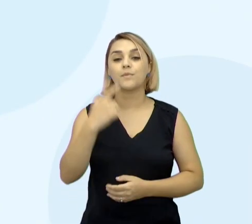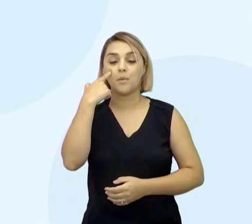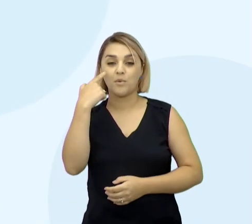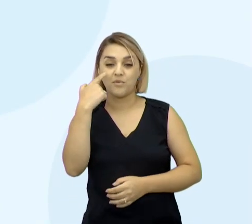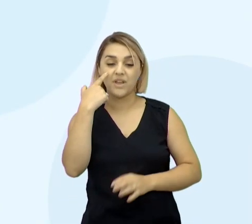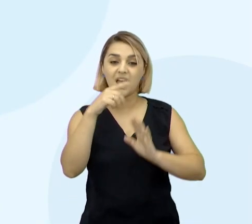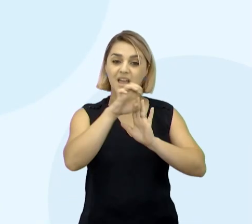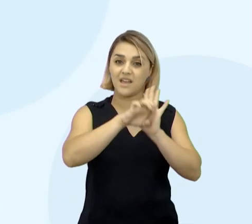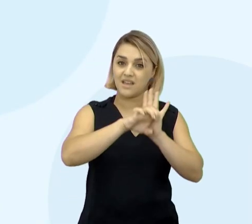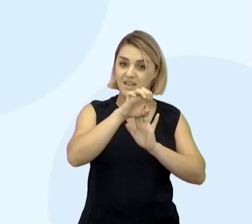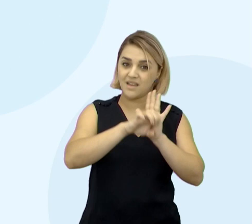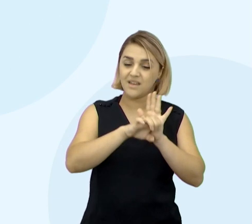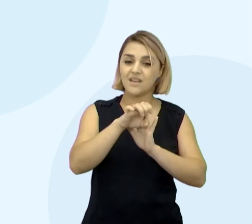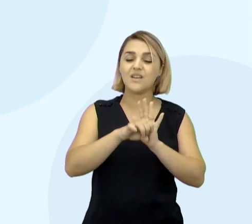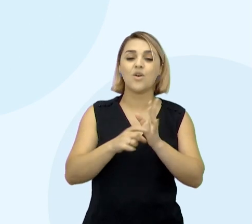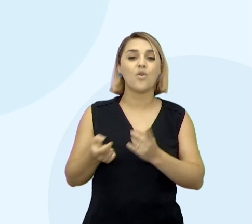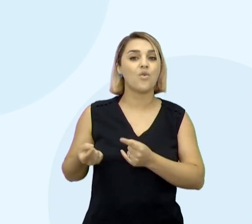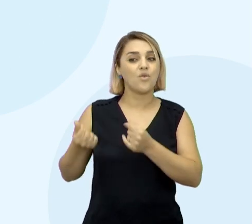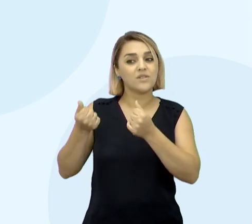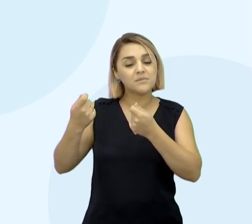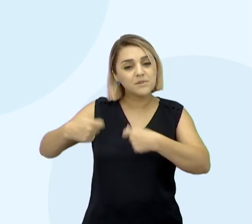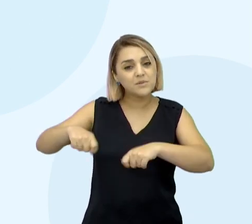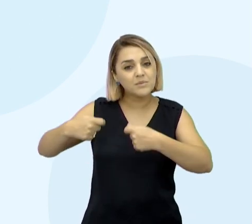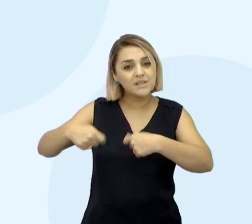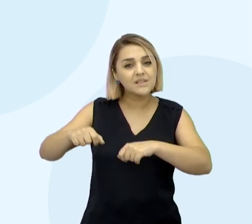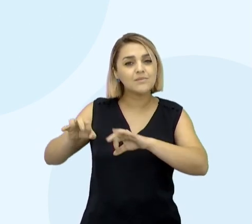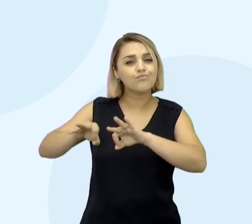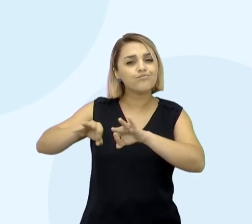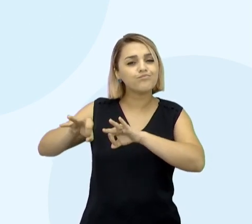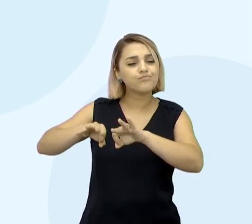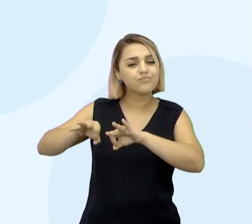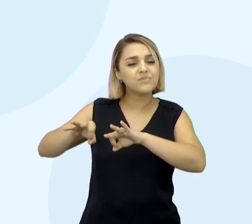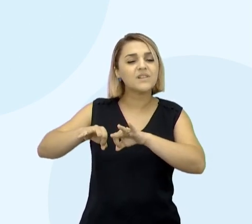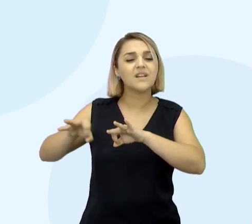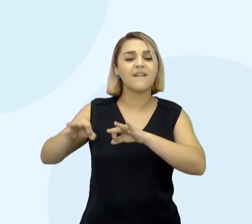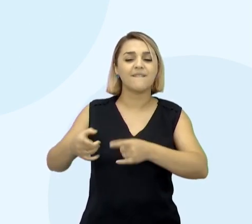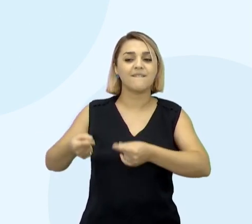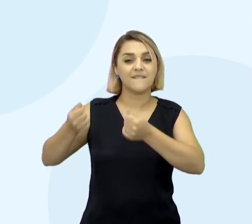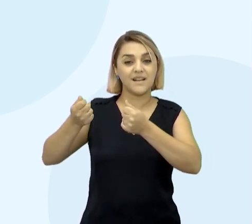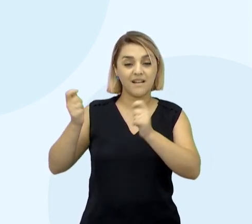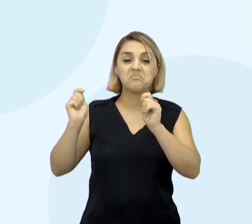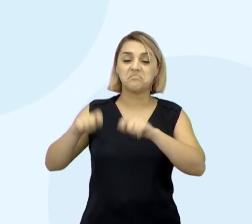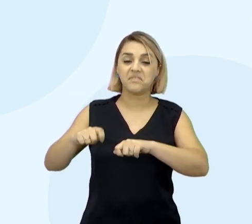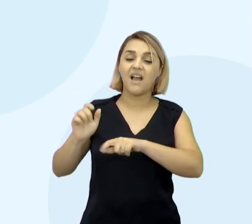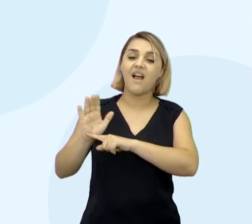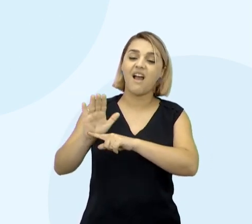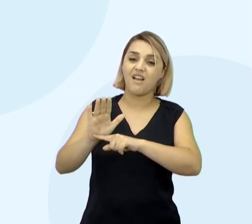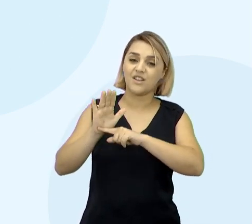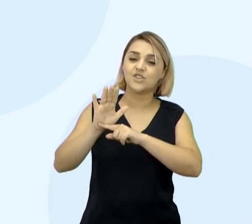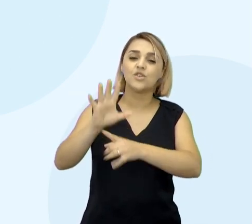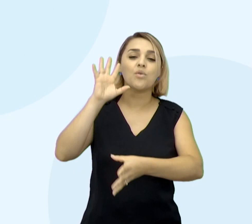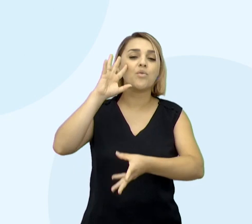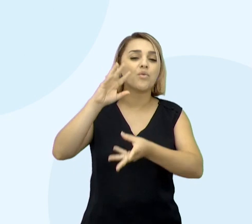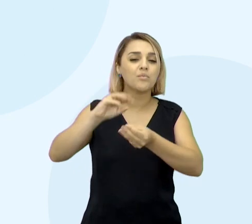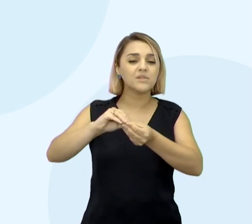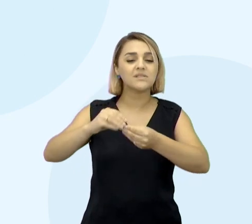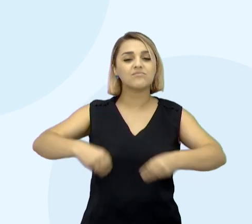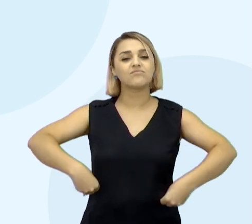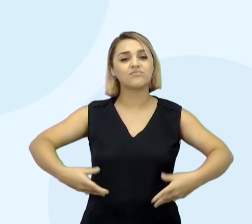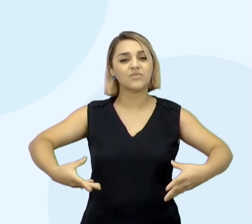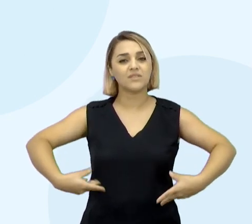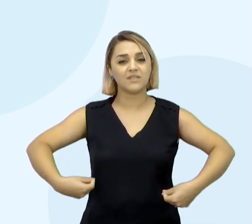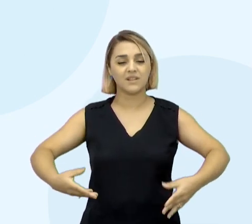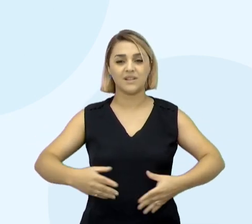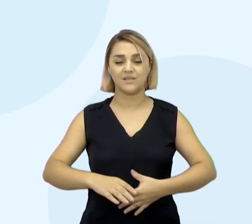o orçamento é um instrumento de planejamento financeiro que auxilia no melhor entendimento dos hábitos de consumo.